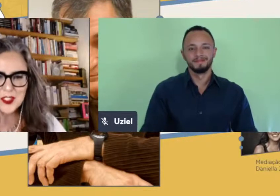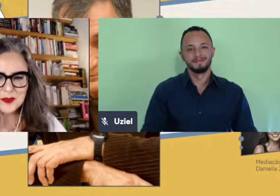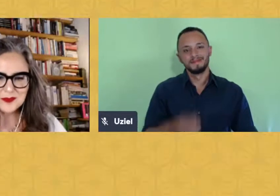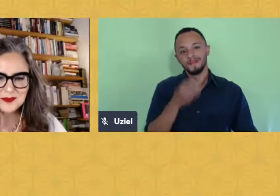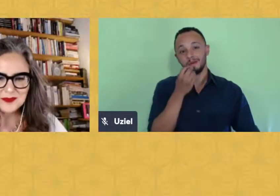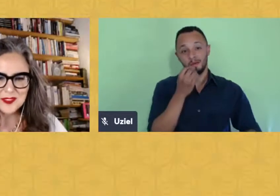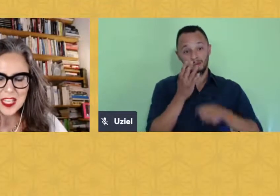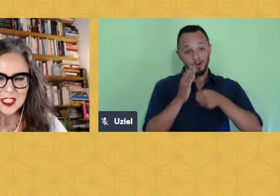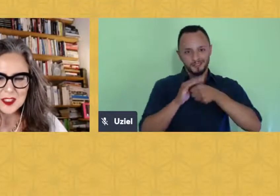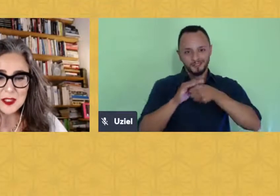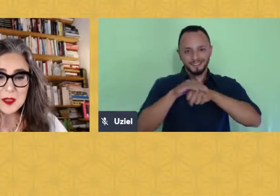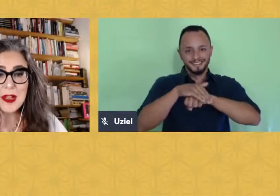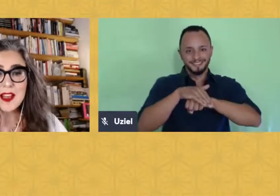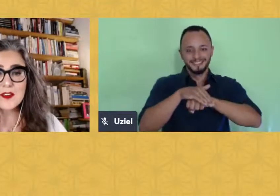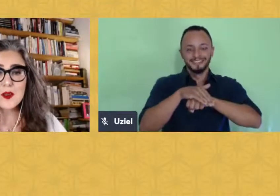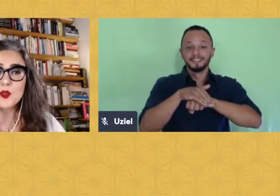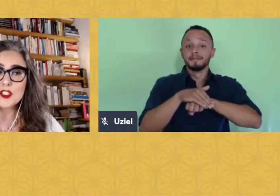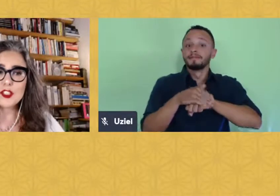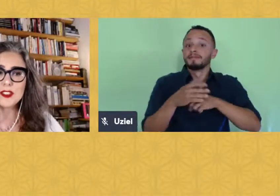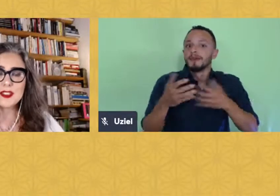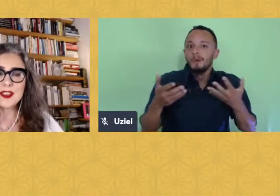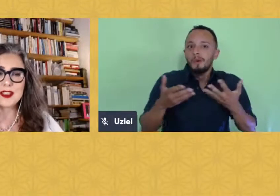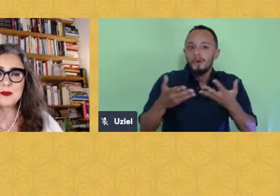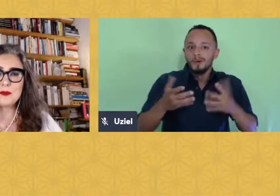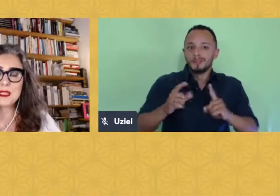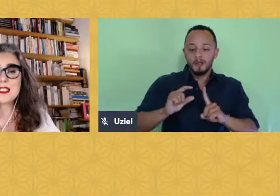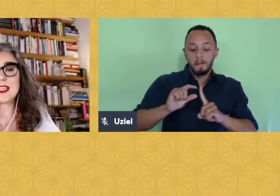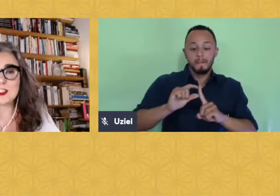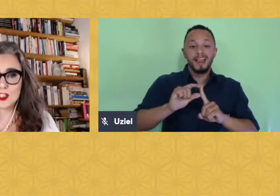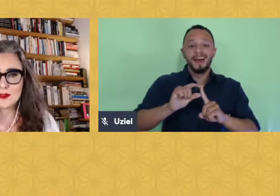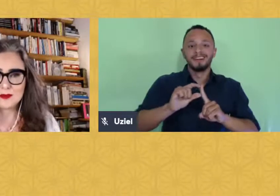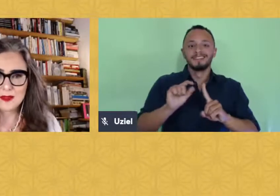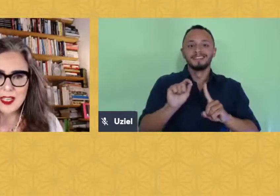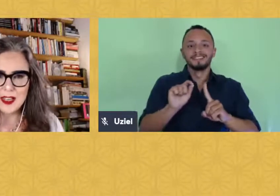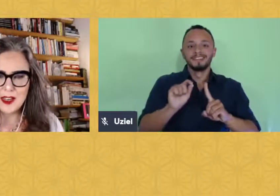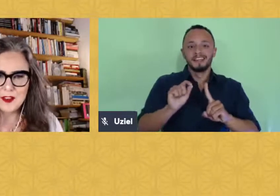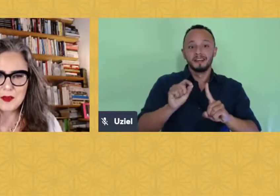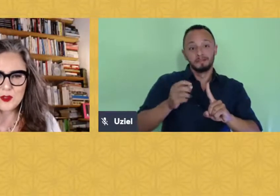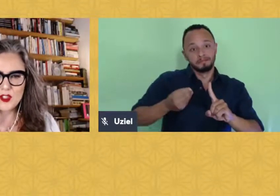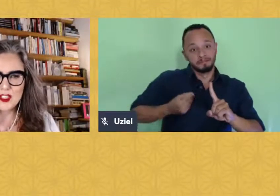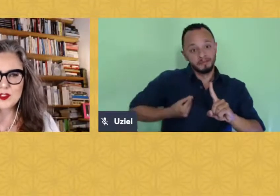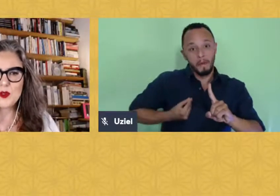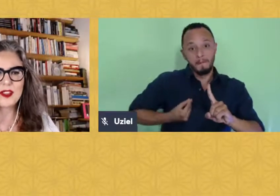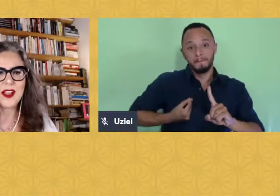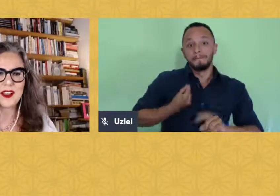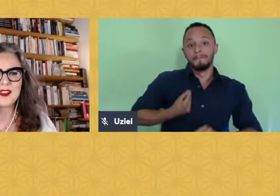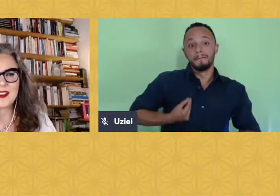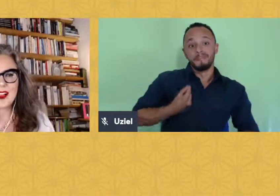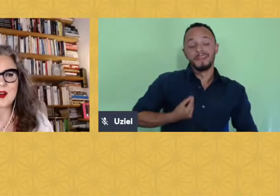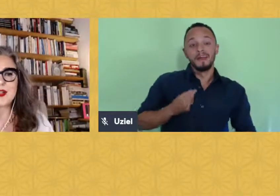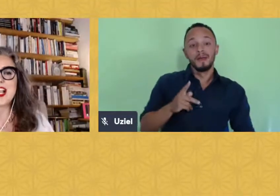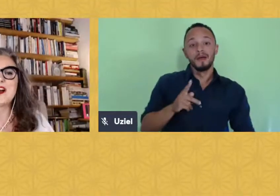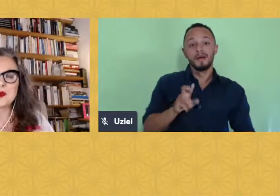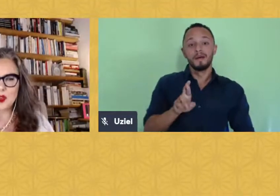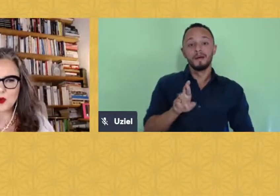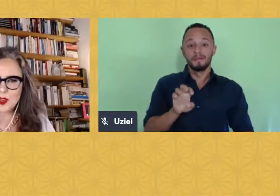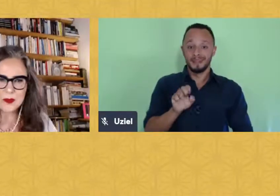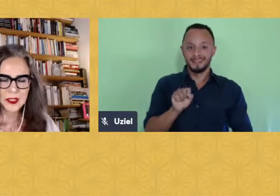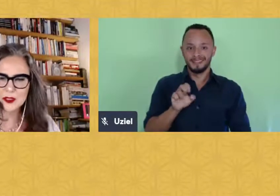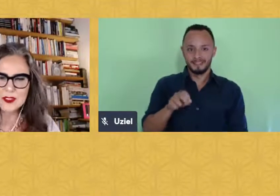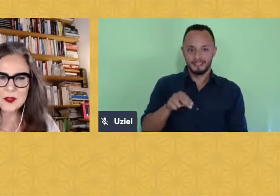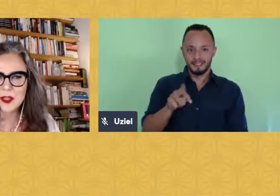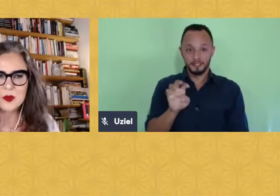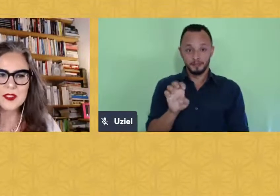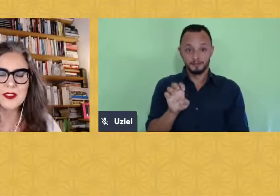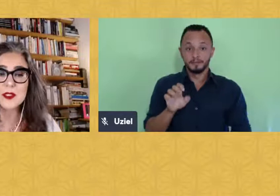Boa noite. Nossa palavra hoje é presente. Ela vem para nos direcionar a olhar para o agora e